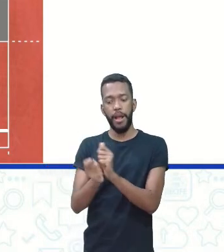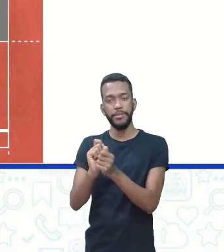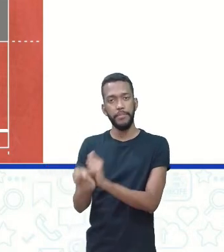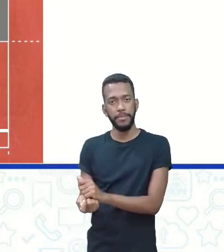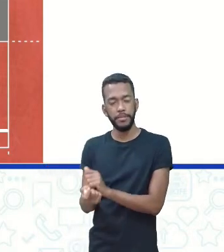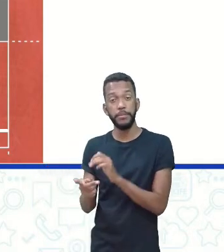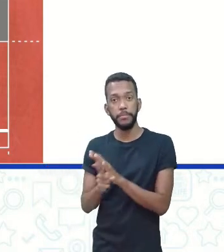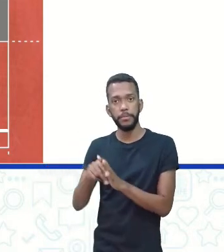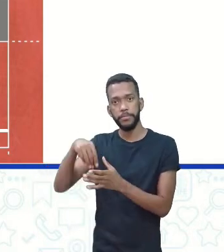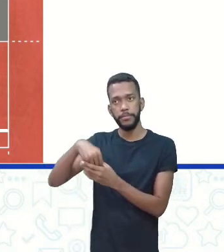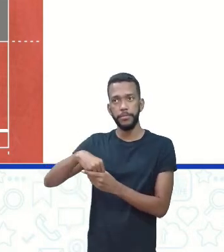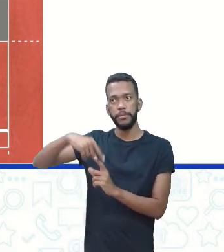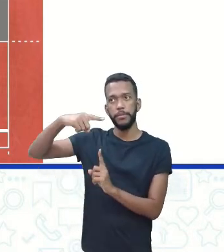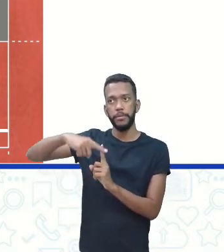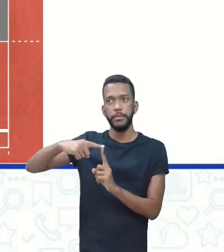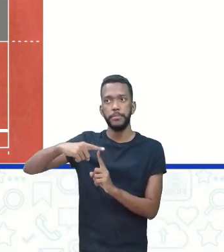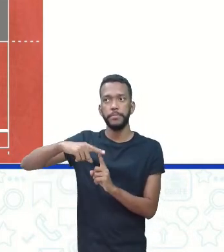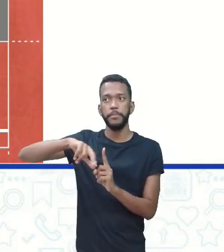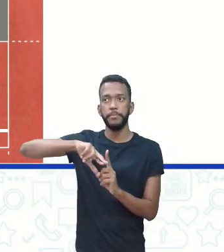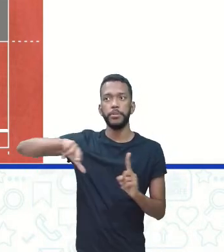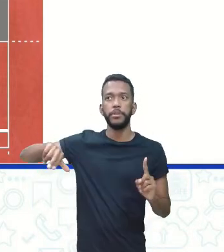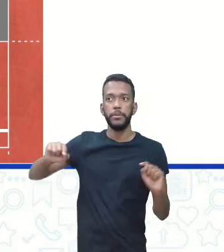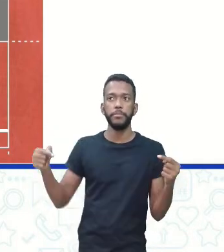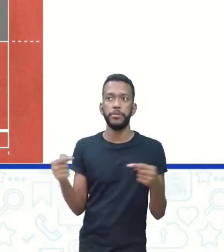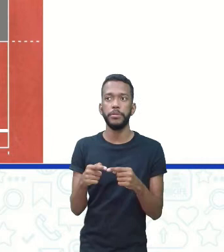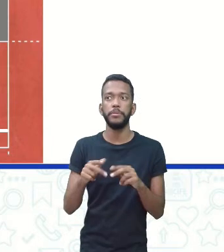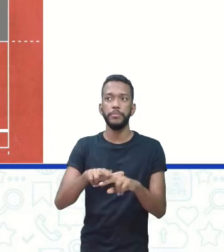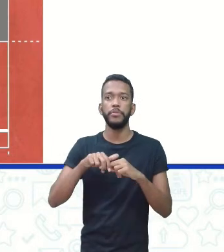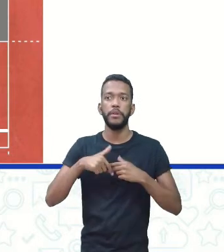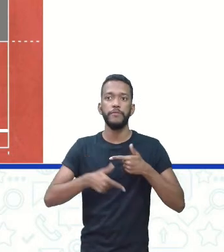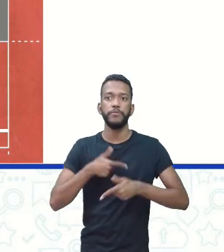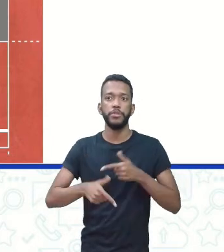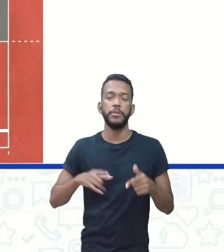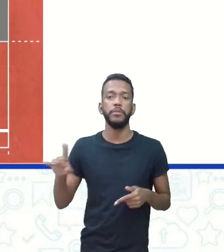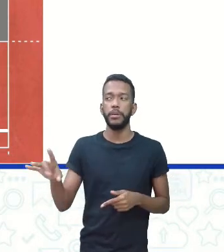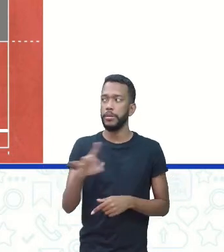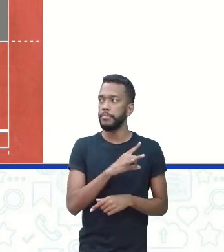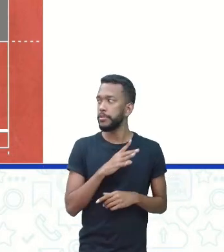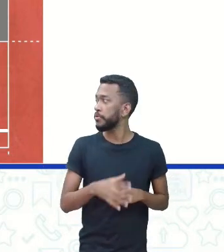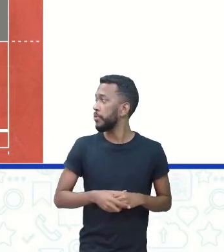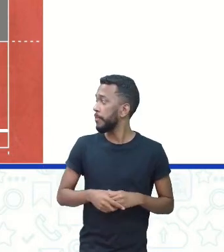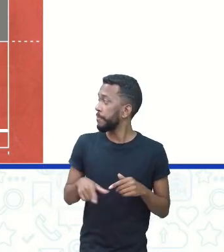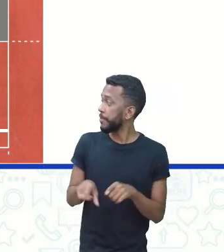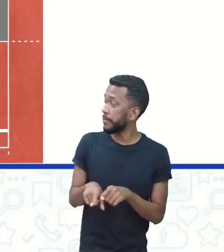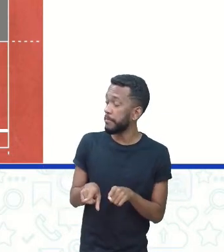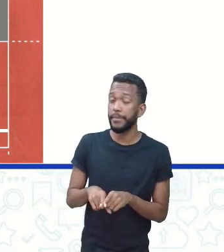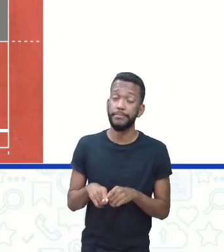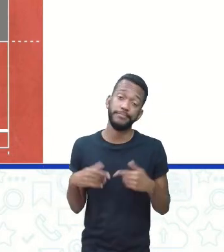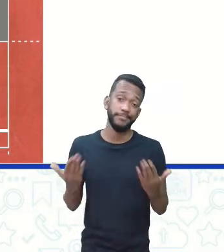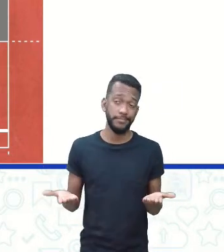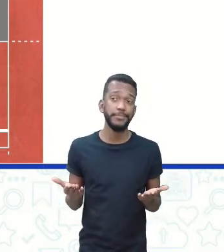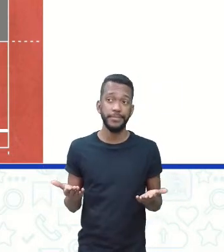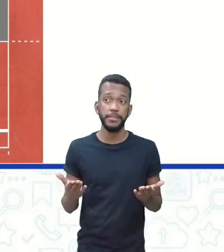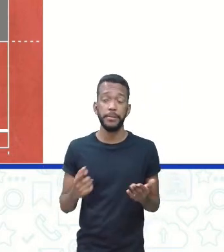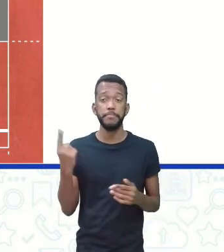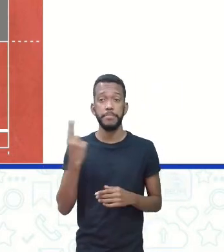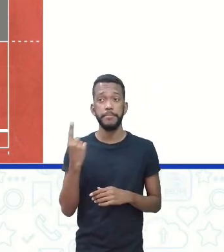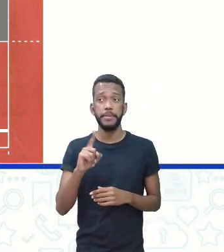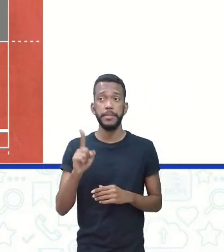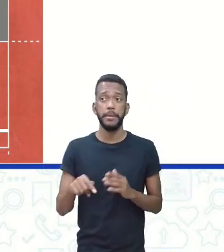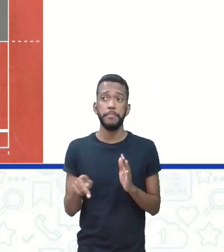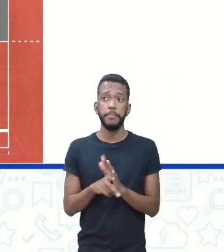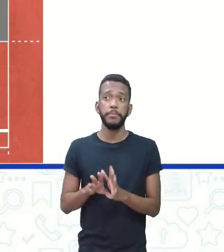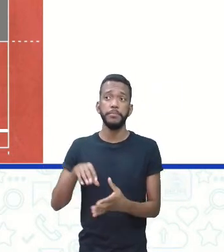né, de acordo com a capacidade funcional de cada pessoa. Então, essa primeira é